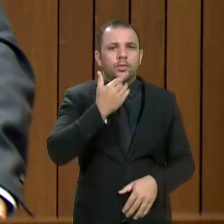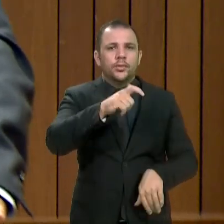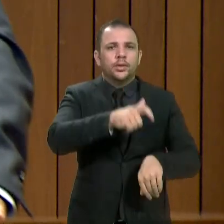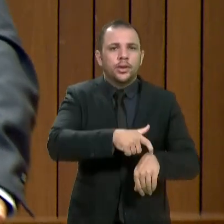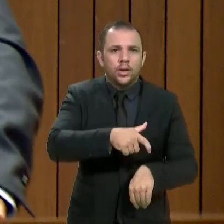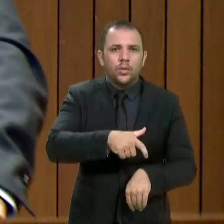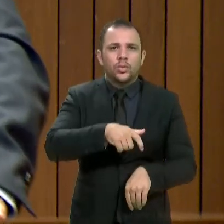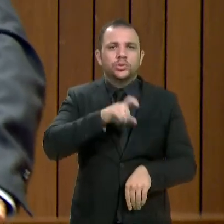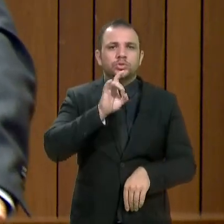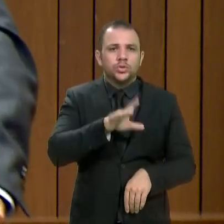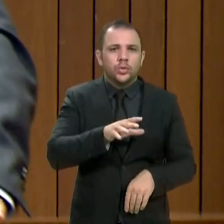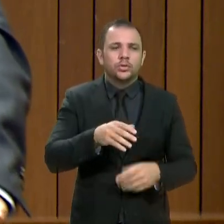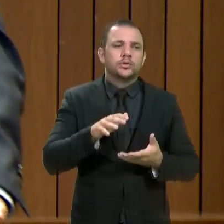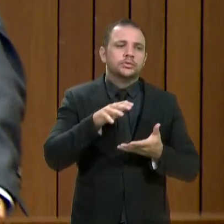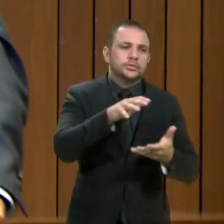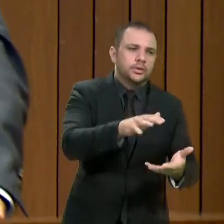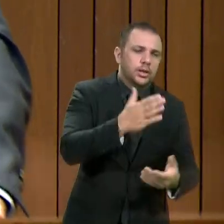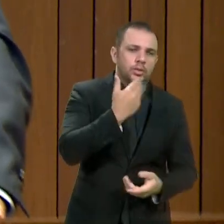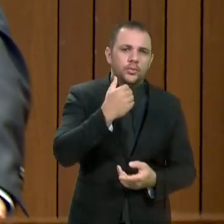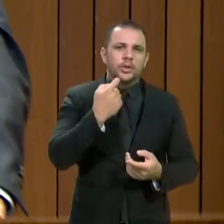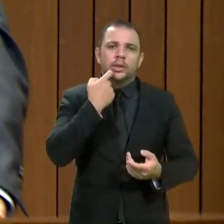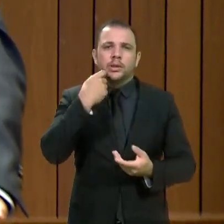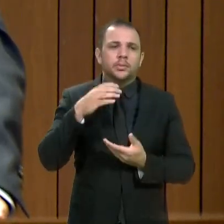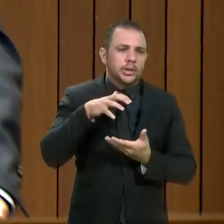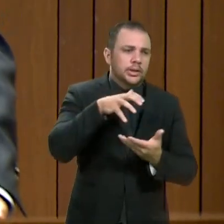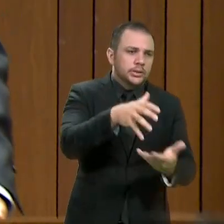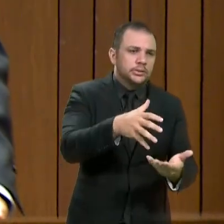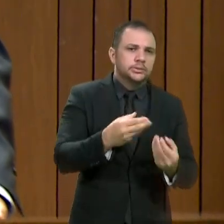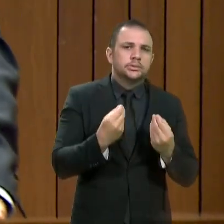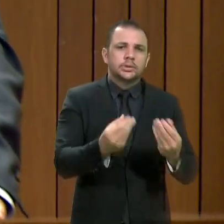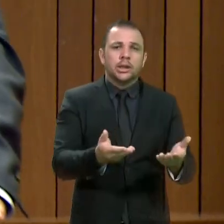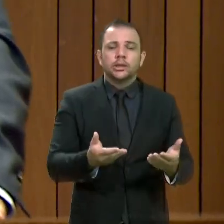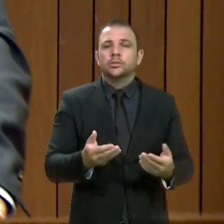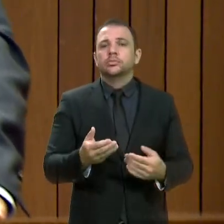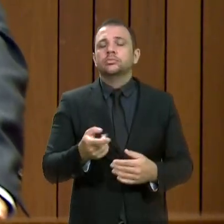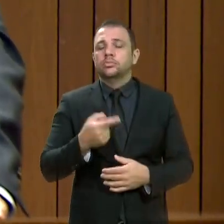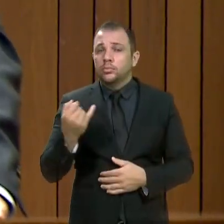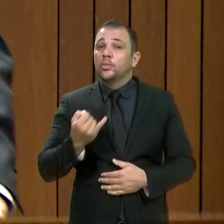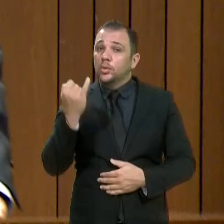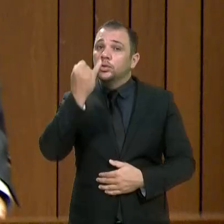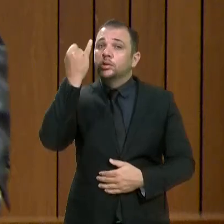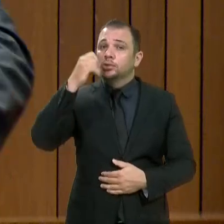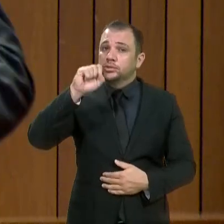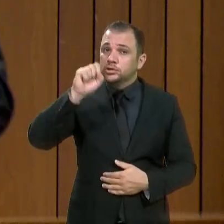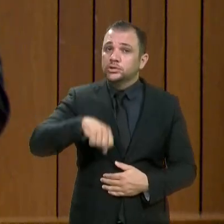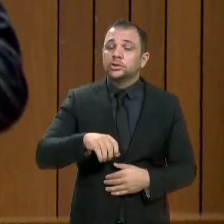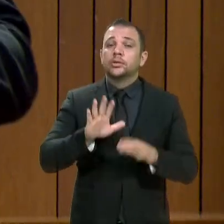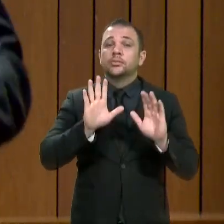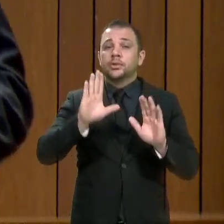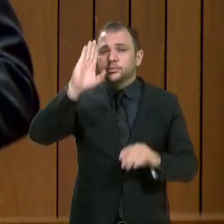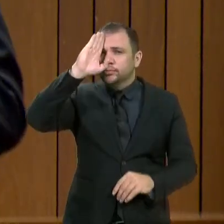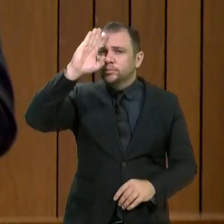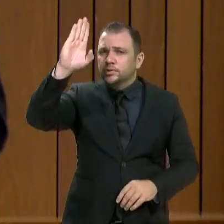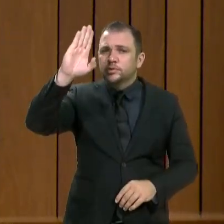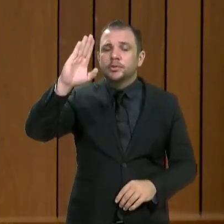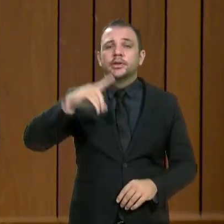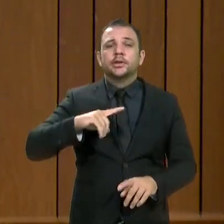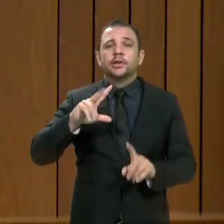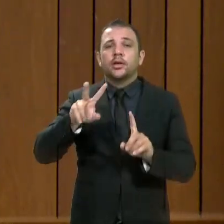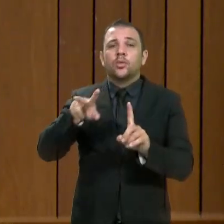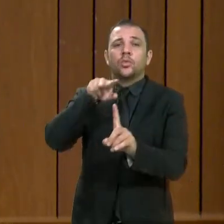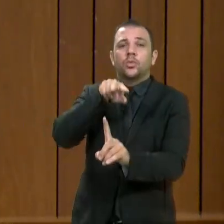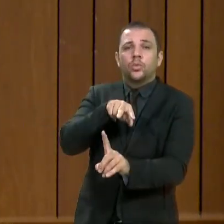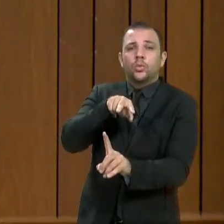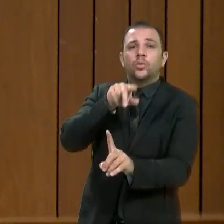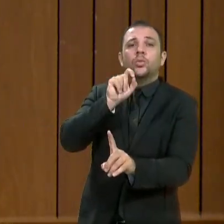que é muito importante por todos nós. Mas, acima de tudo, eu quero ratificar essa outra parte, que